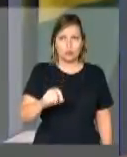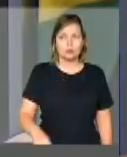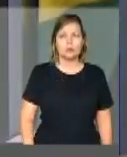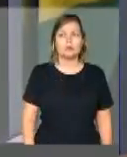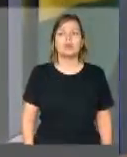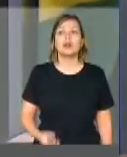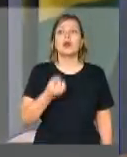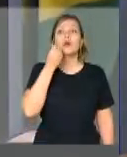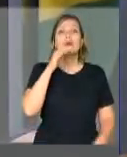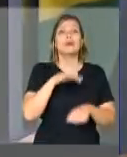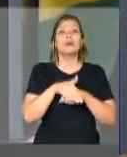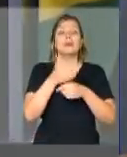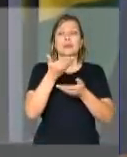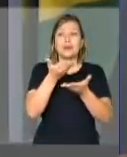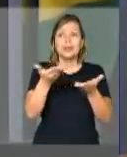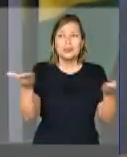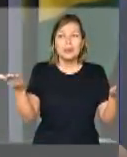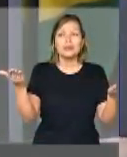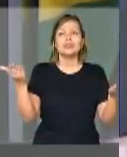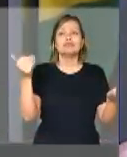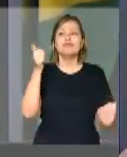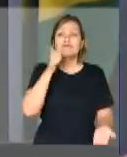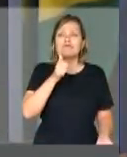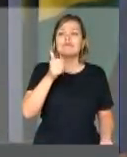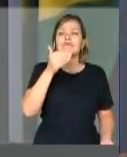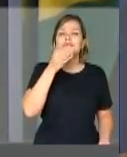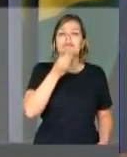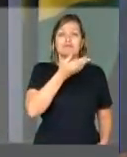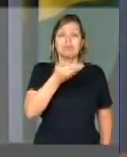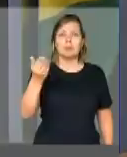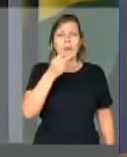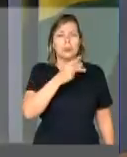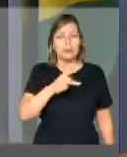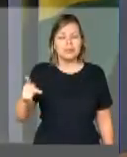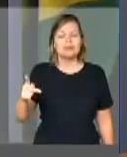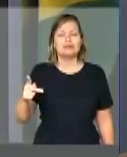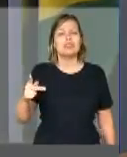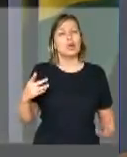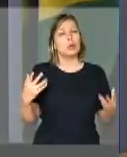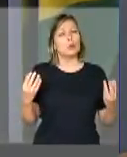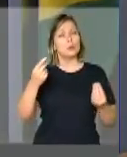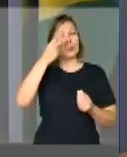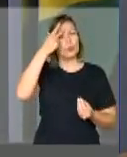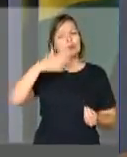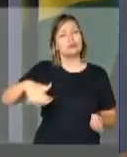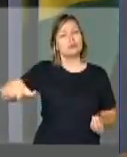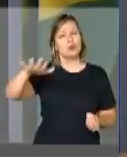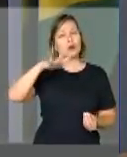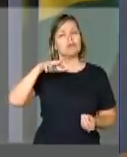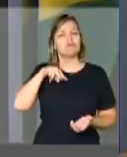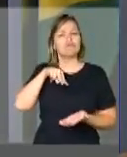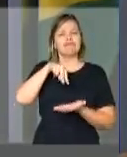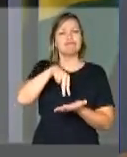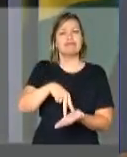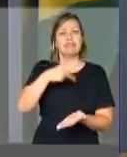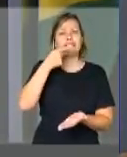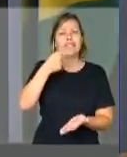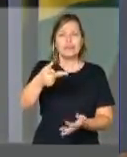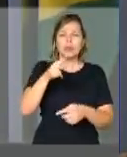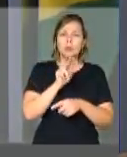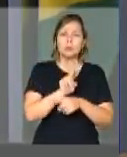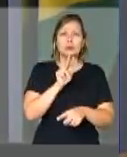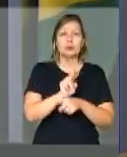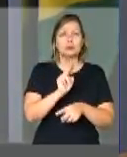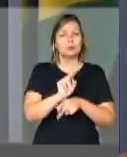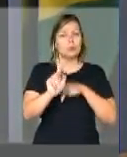Boa noite a todos, senhoras e senhores, presidente. Muita gente fala aqui que protege a população brasileira,